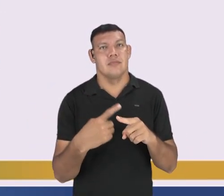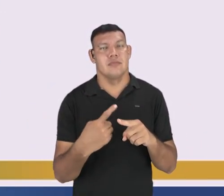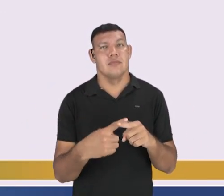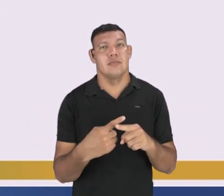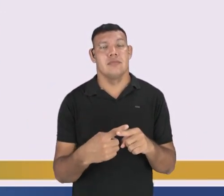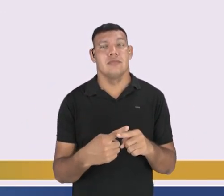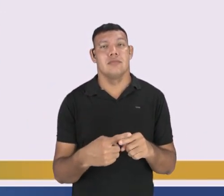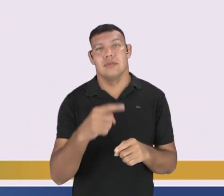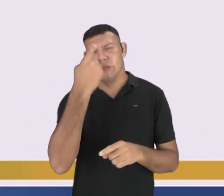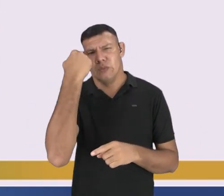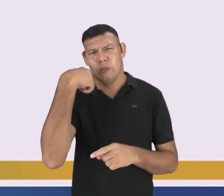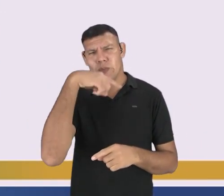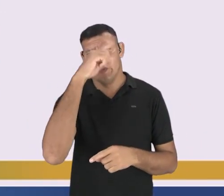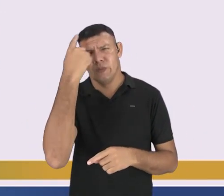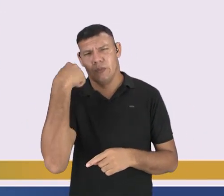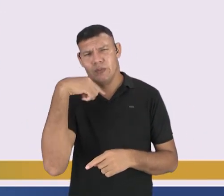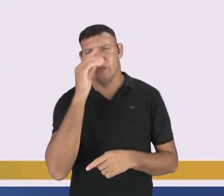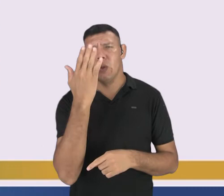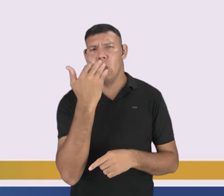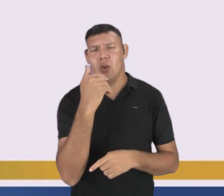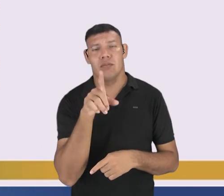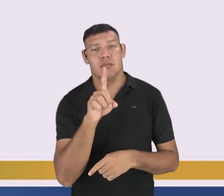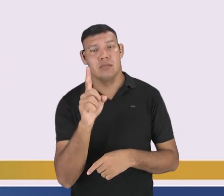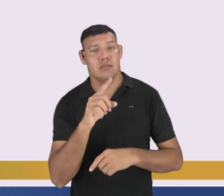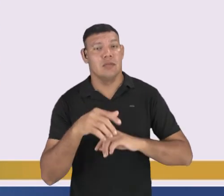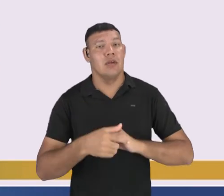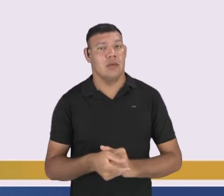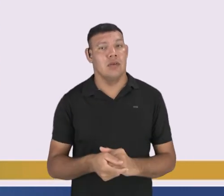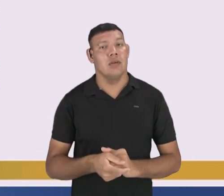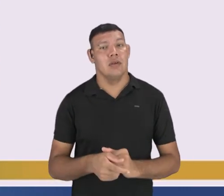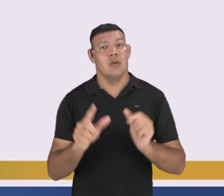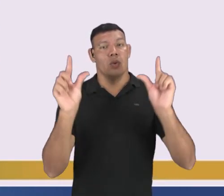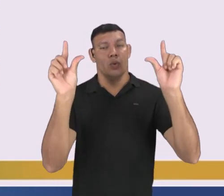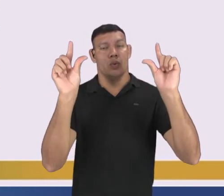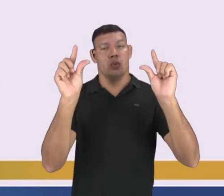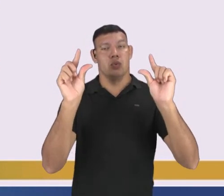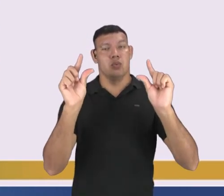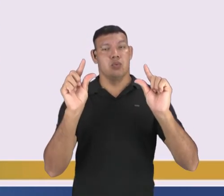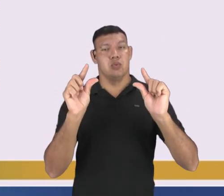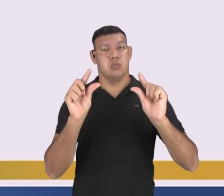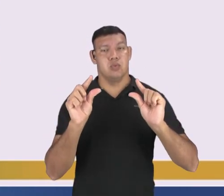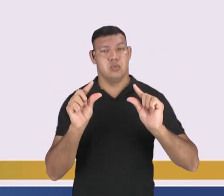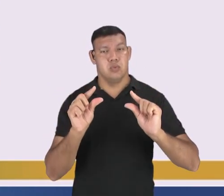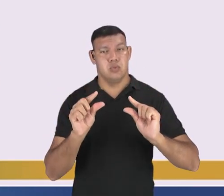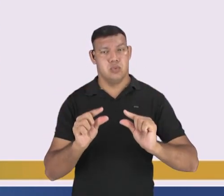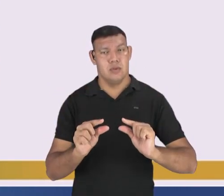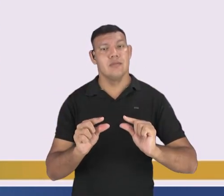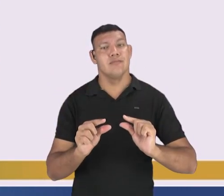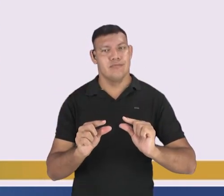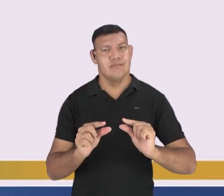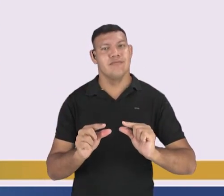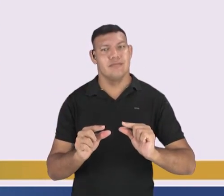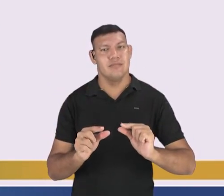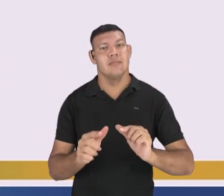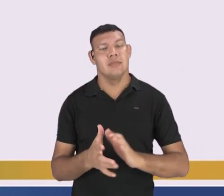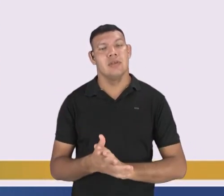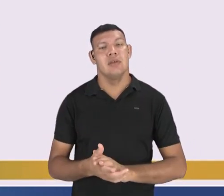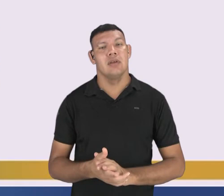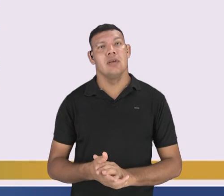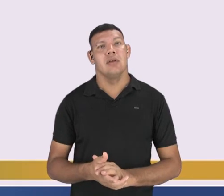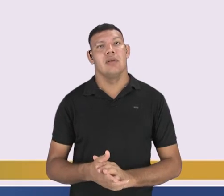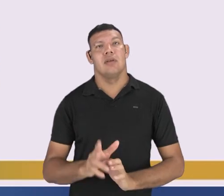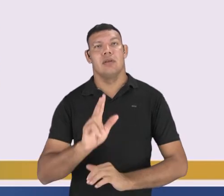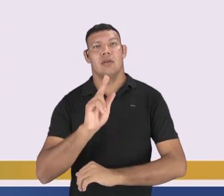muitas horas, né, sem se alimentar, por exemplo, a taxa de açúcar do sangue ele cai muito e a pessoa pode ter o que nós chamamos